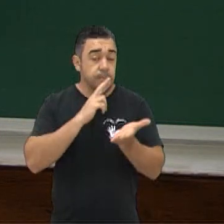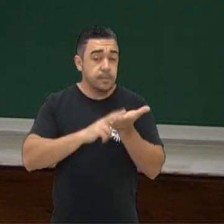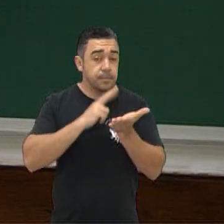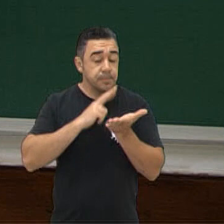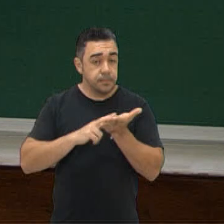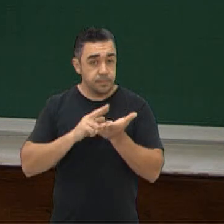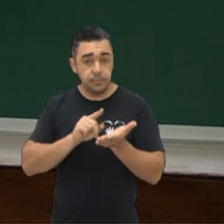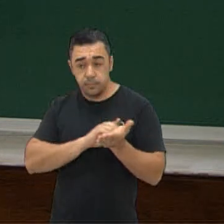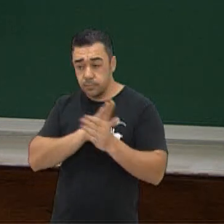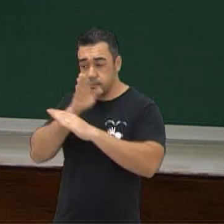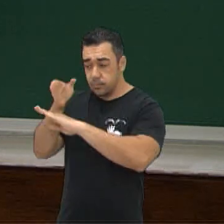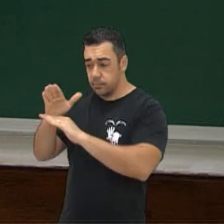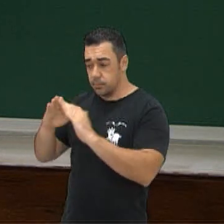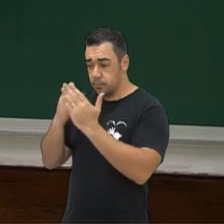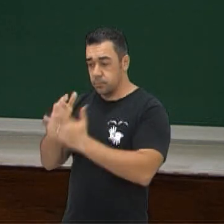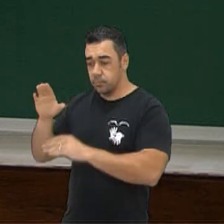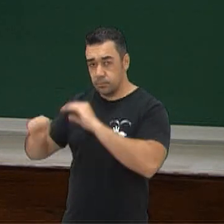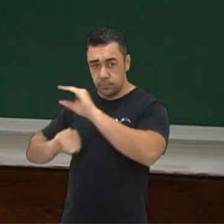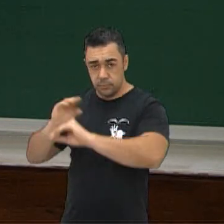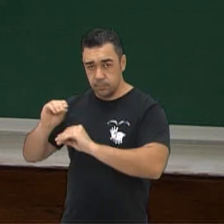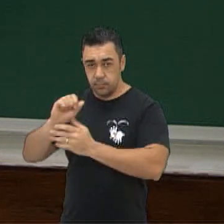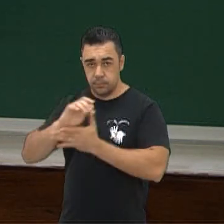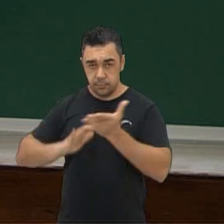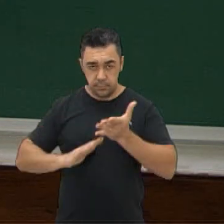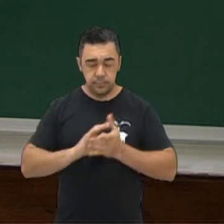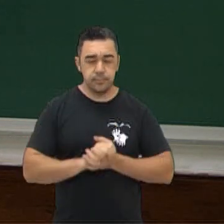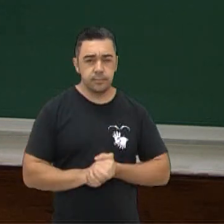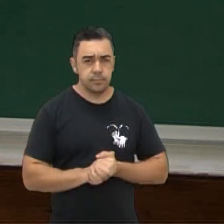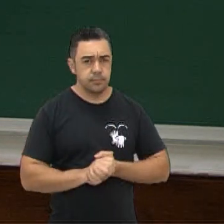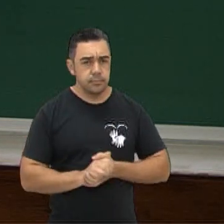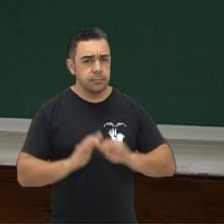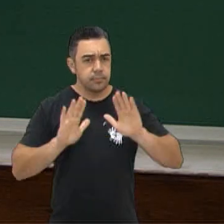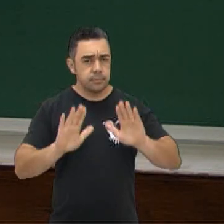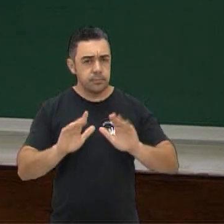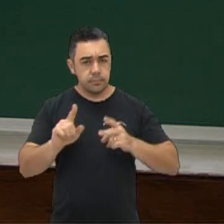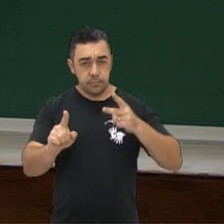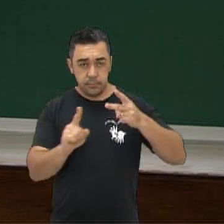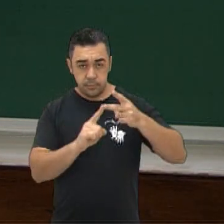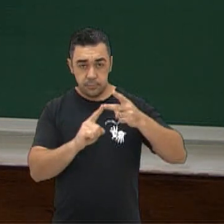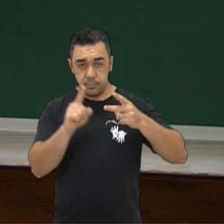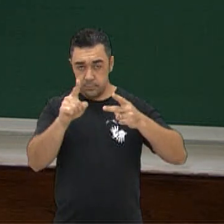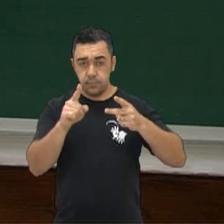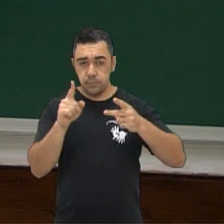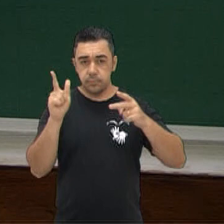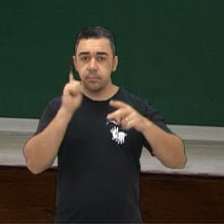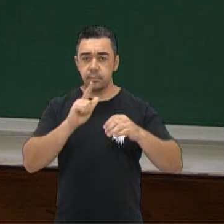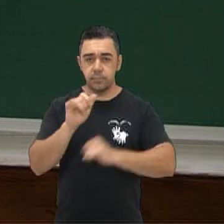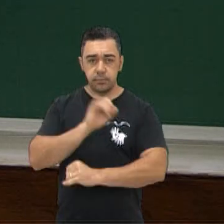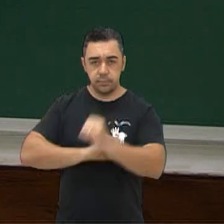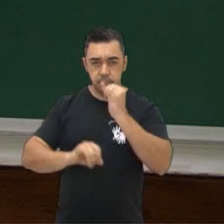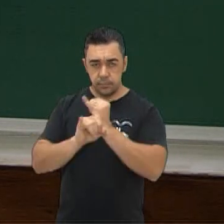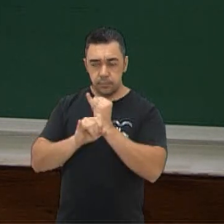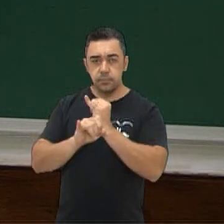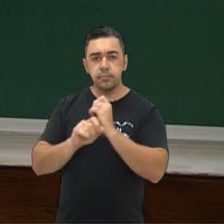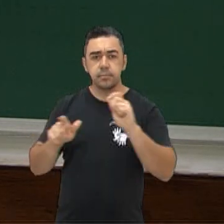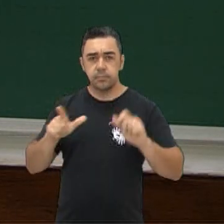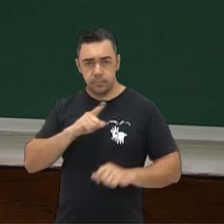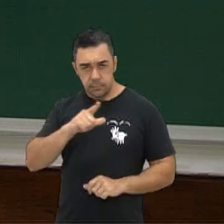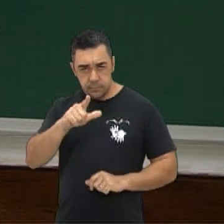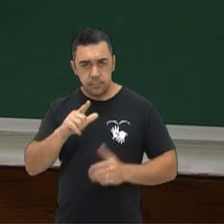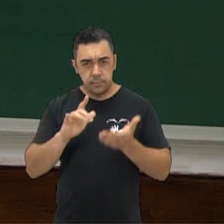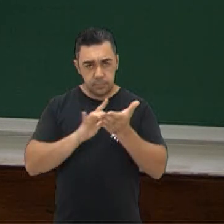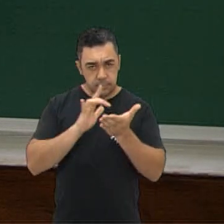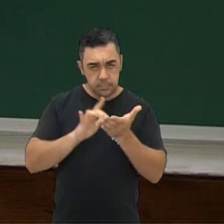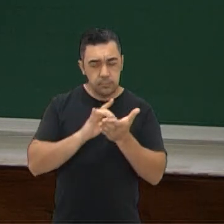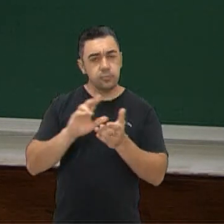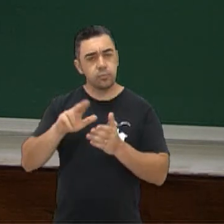pega periodicamente na escola, ok? Agora, se você tem acesso à web, à rede mundial de computadores e tem na sua